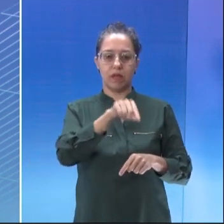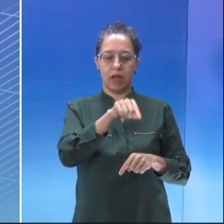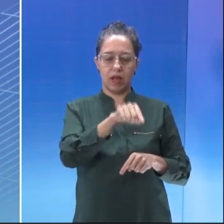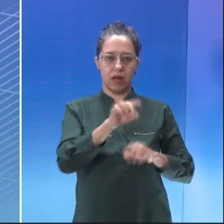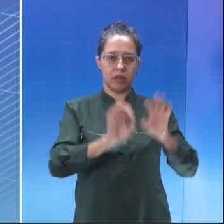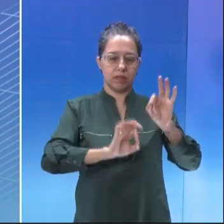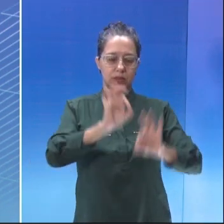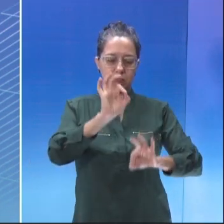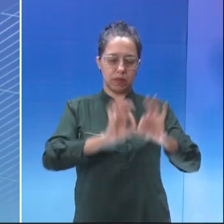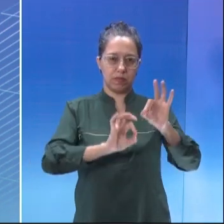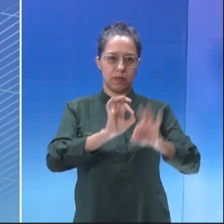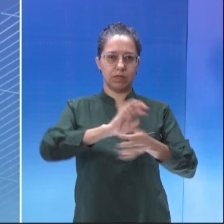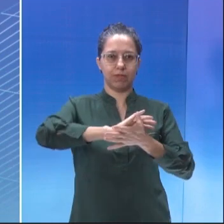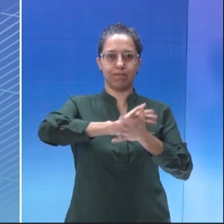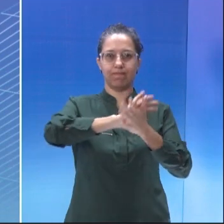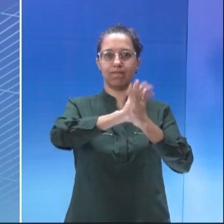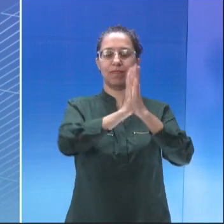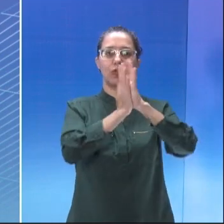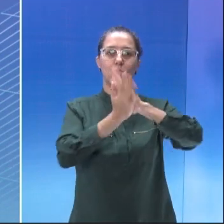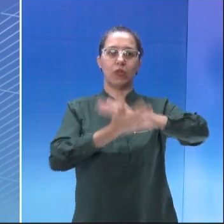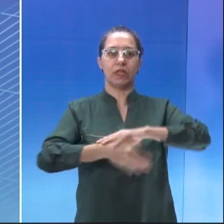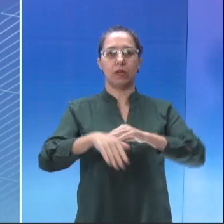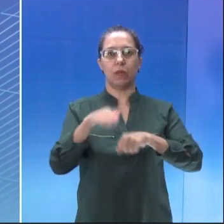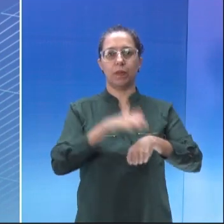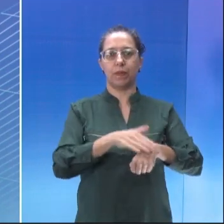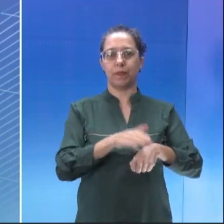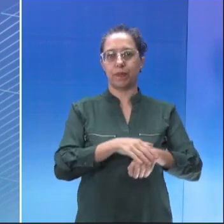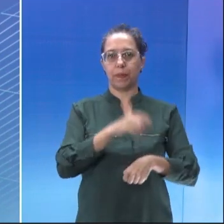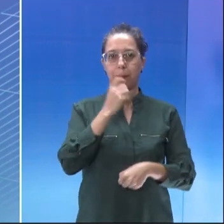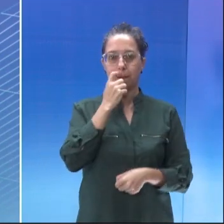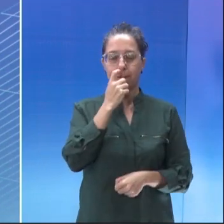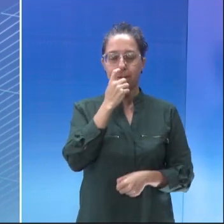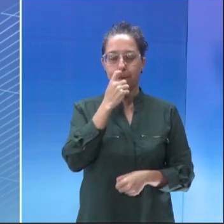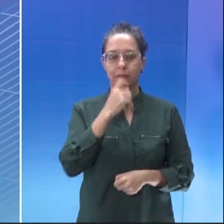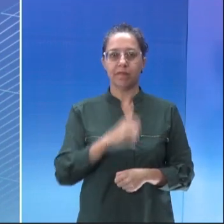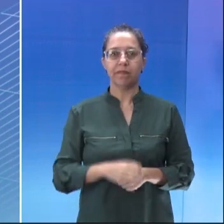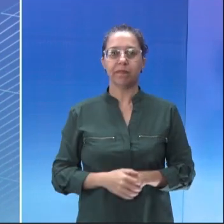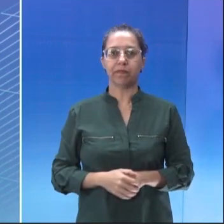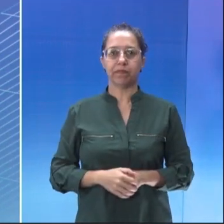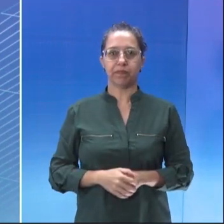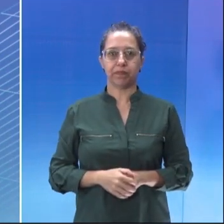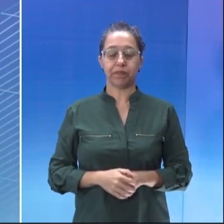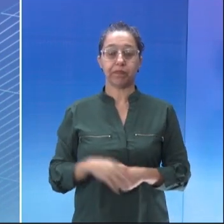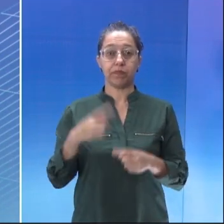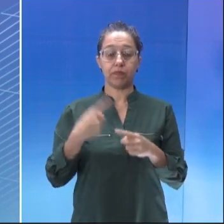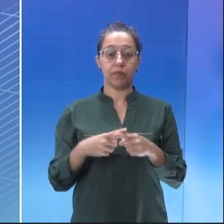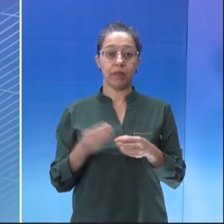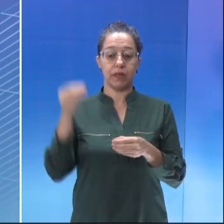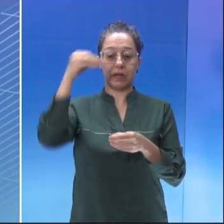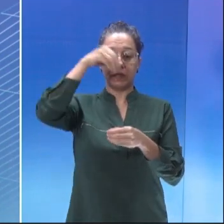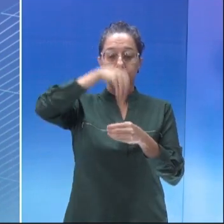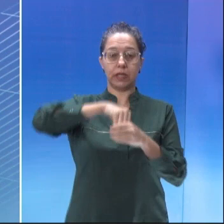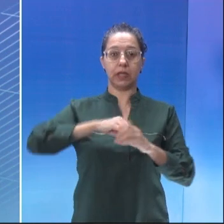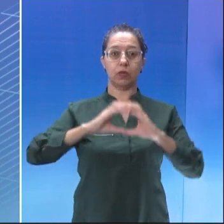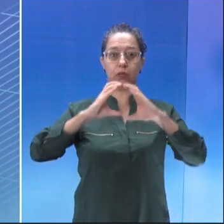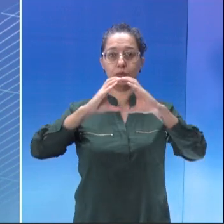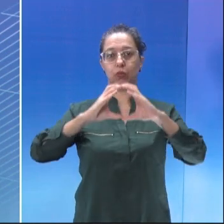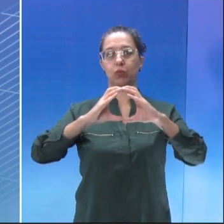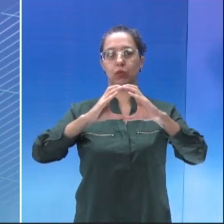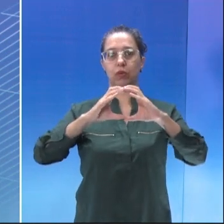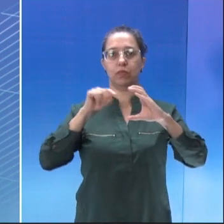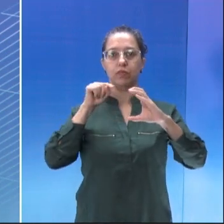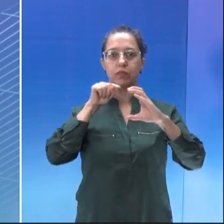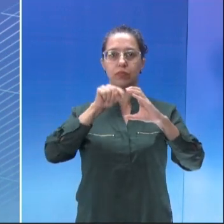programa a sua morte. Ela se organiza a estrutura do núcleo celular, ela organiza as